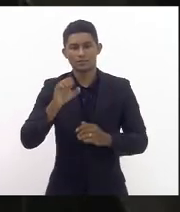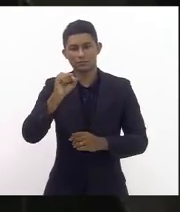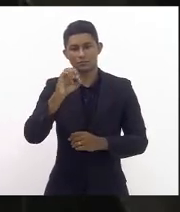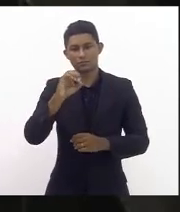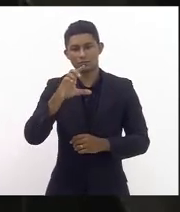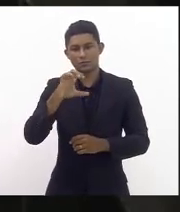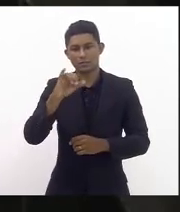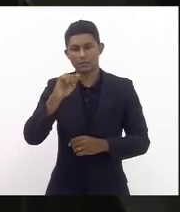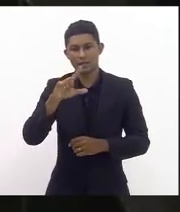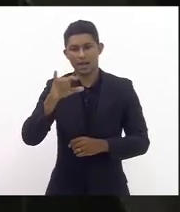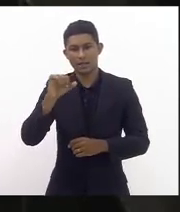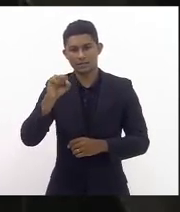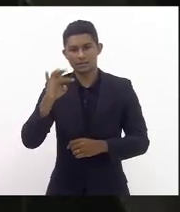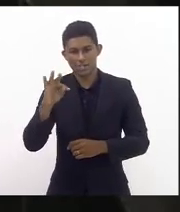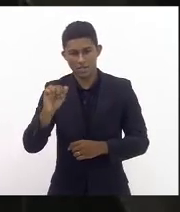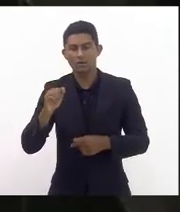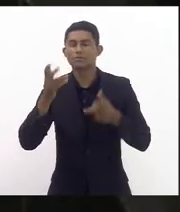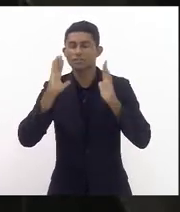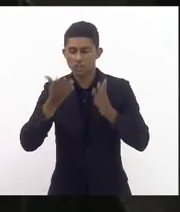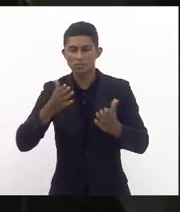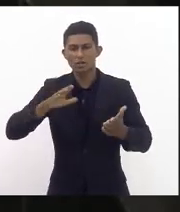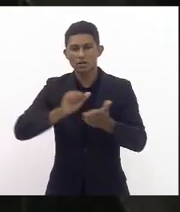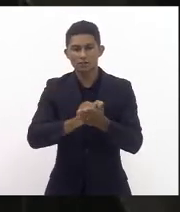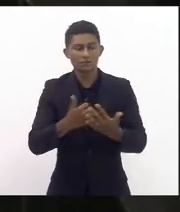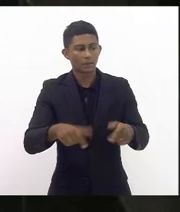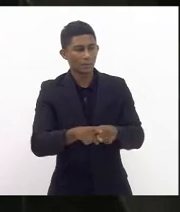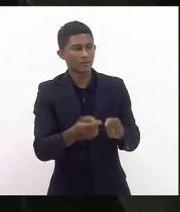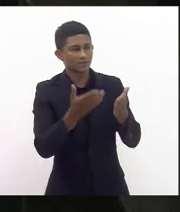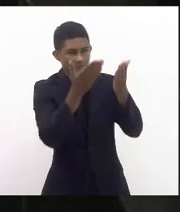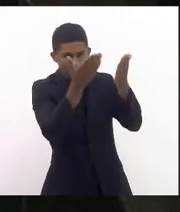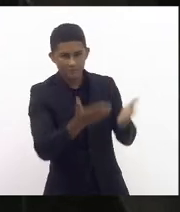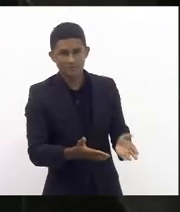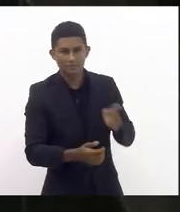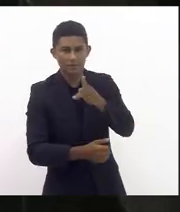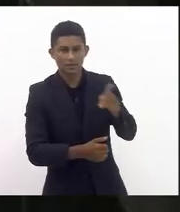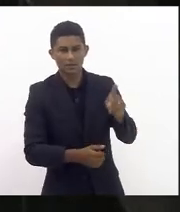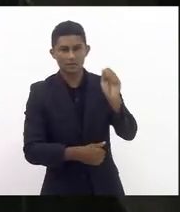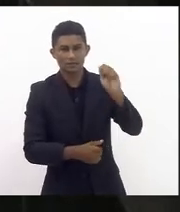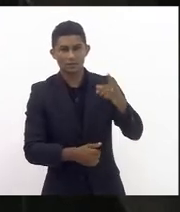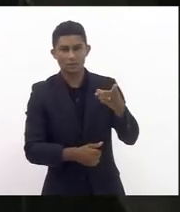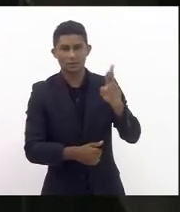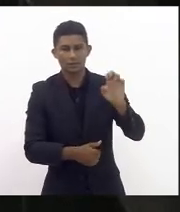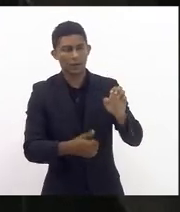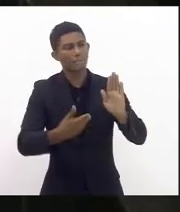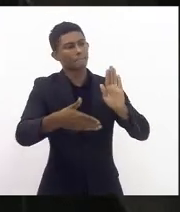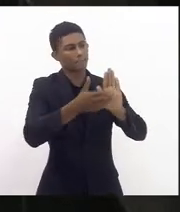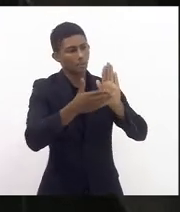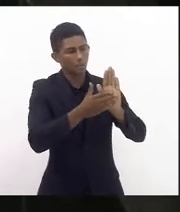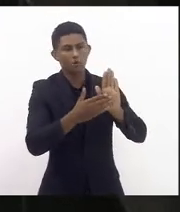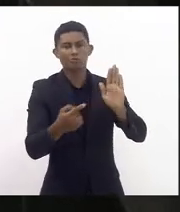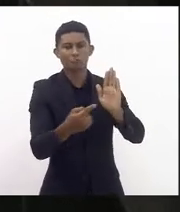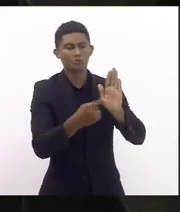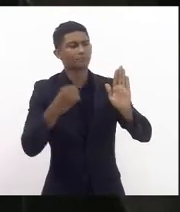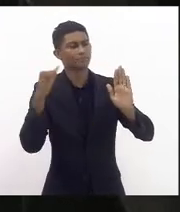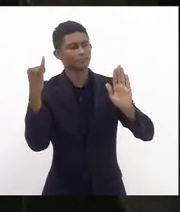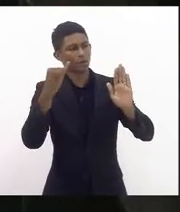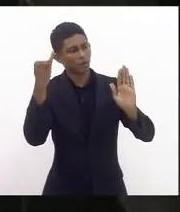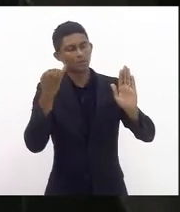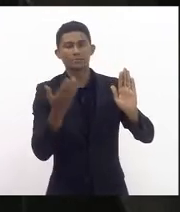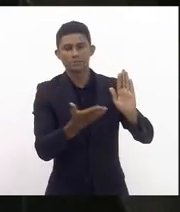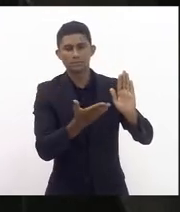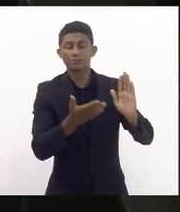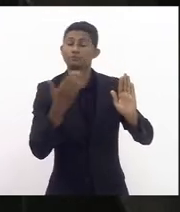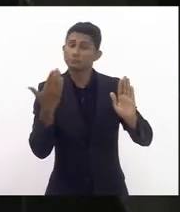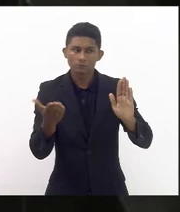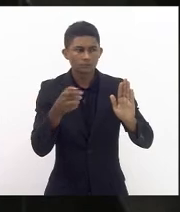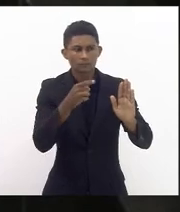participar desta agenda, e cumprimento o deputado André Ciliano, que faz, mais uma vez, uma provocação muito relevante, e através